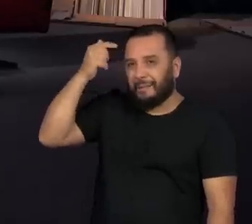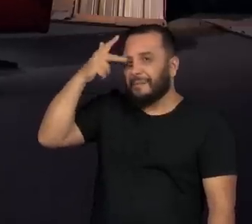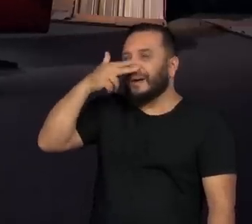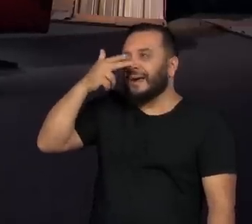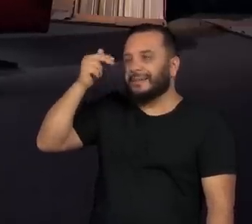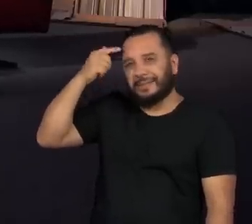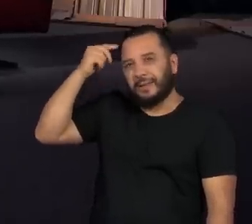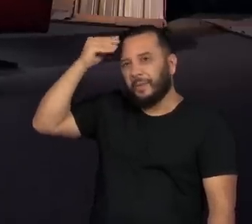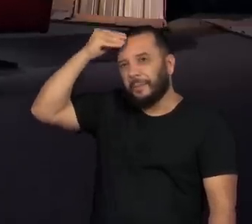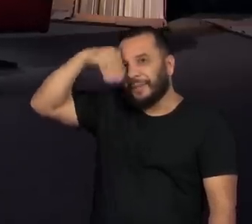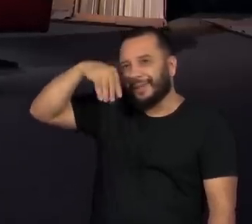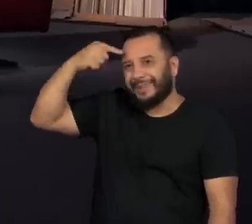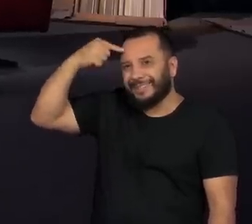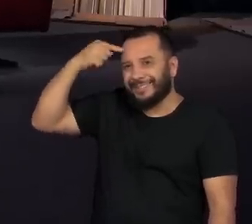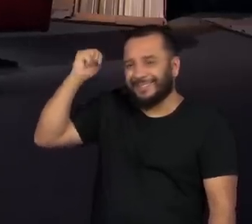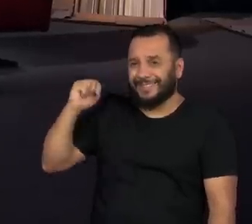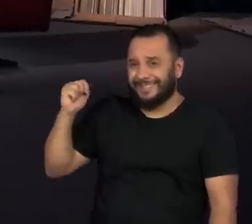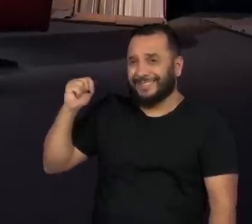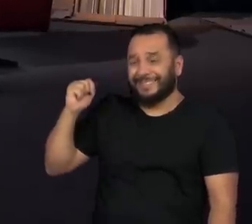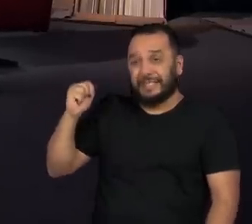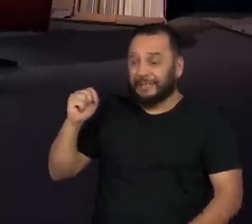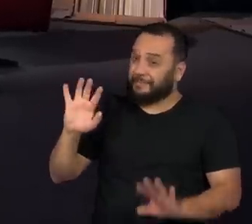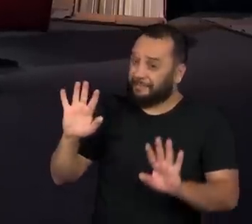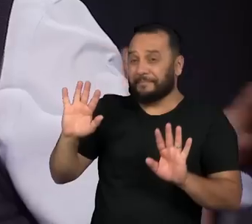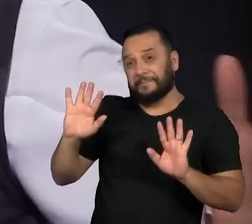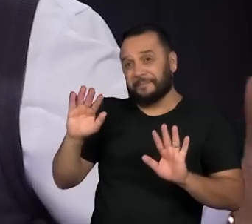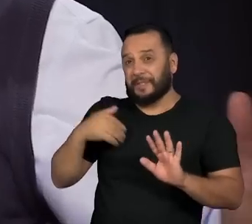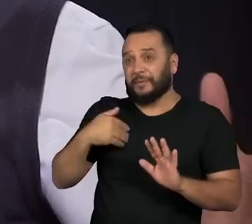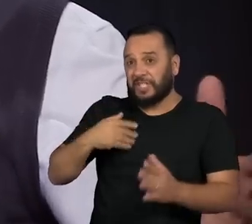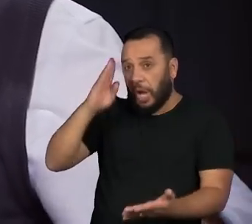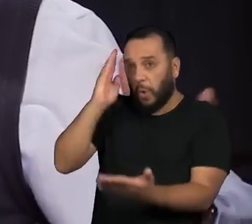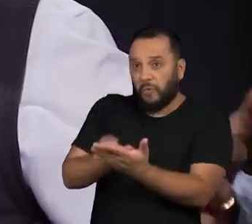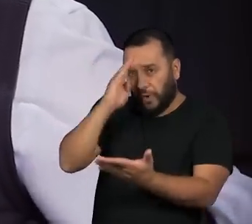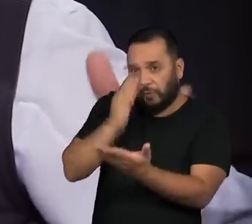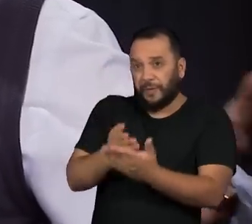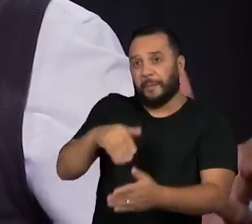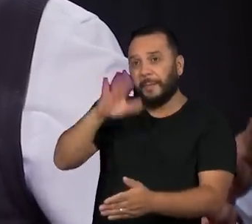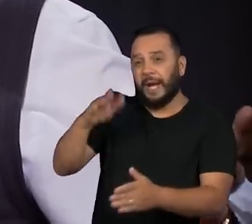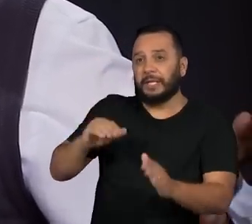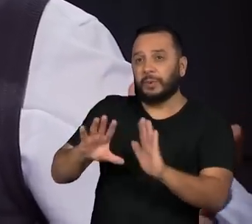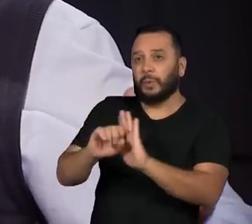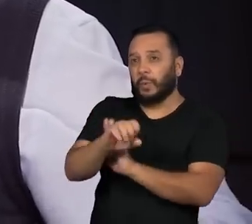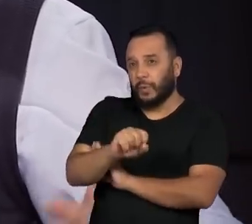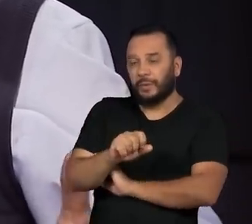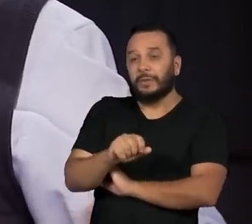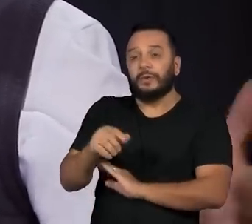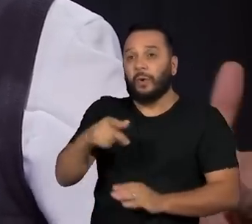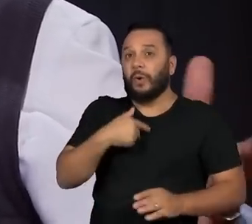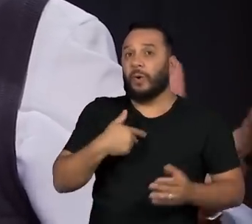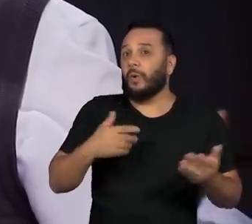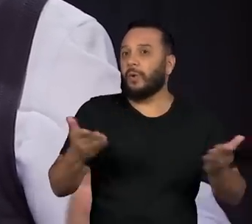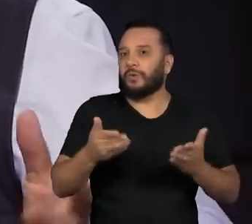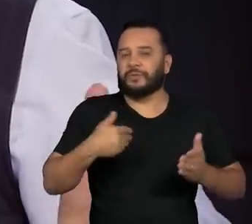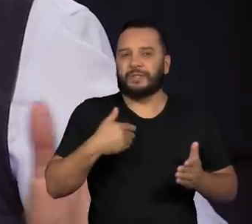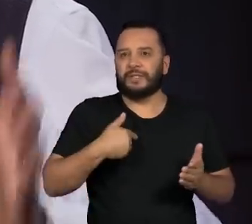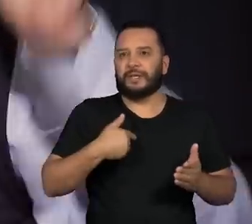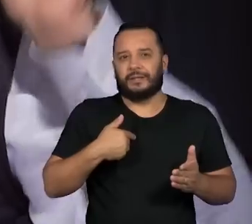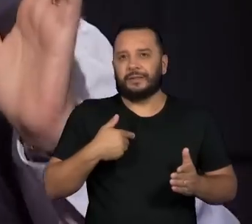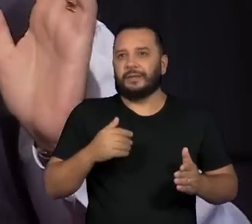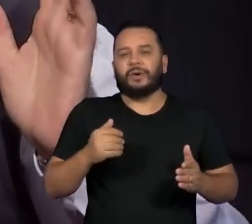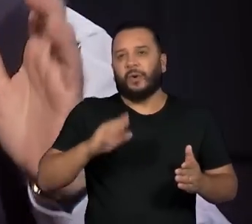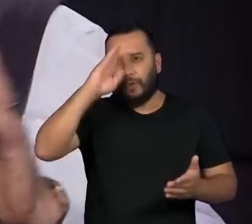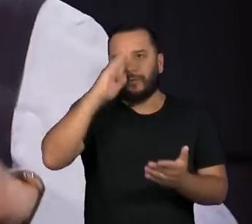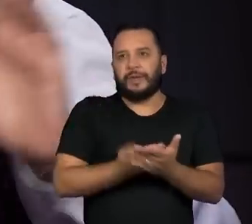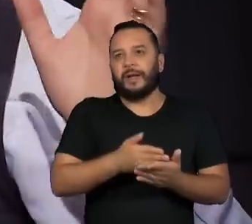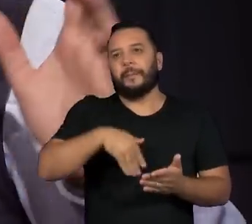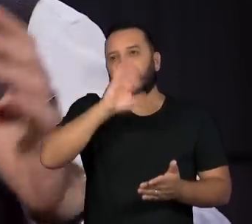nessas ferramentas que elas eventualmente não tem hoje você acredita mais não não me deixou na dúvida de trânsito do que você lembrava se ele mandava virar